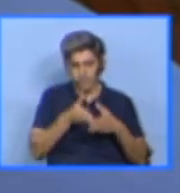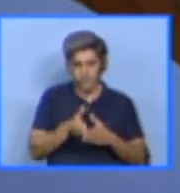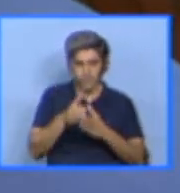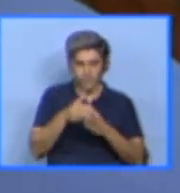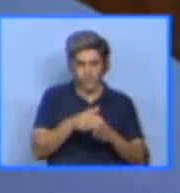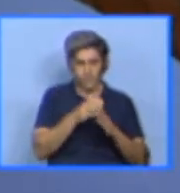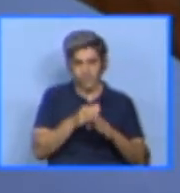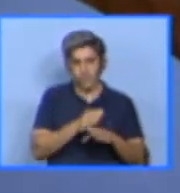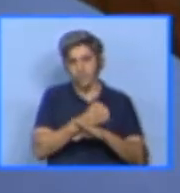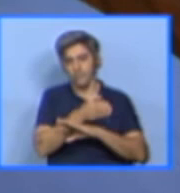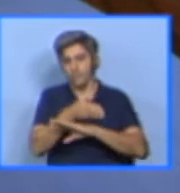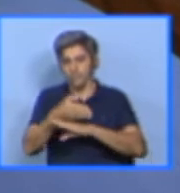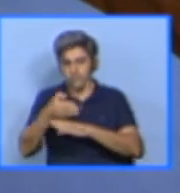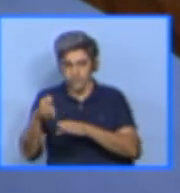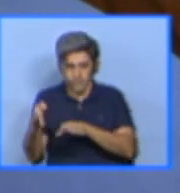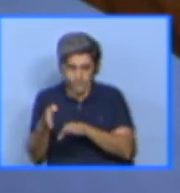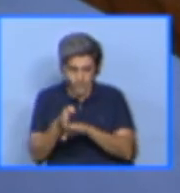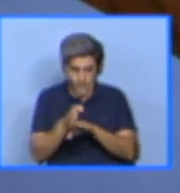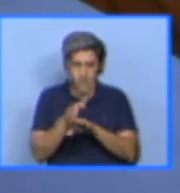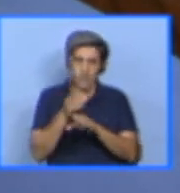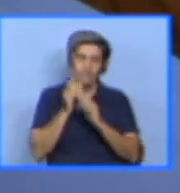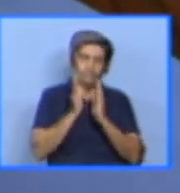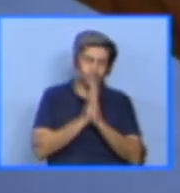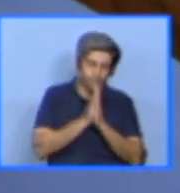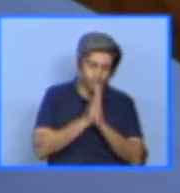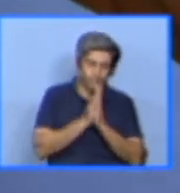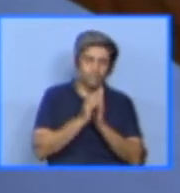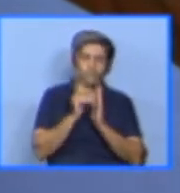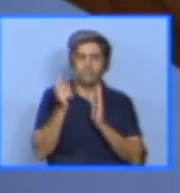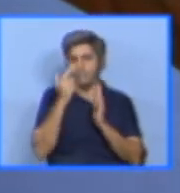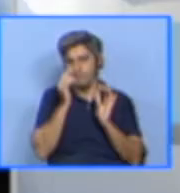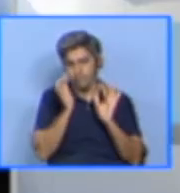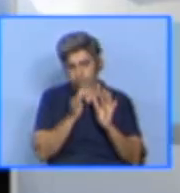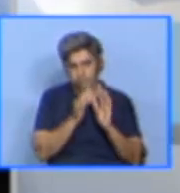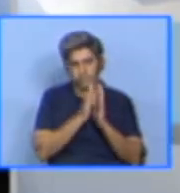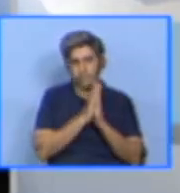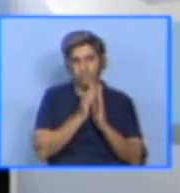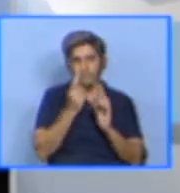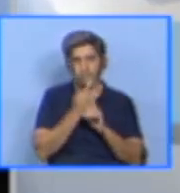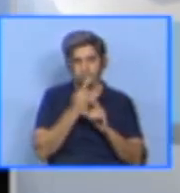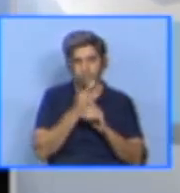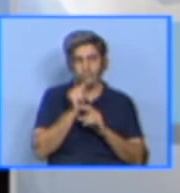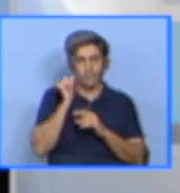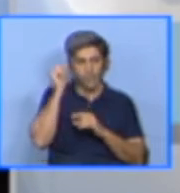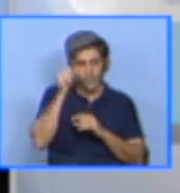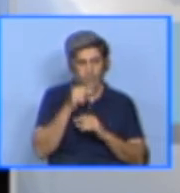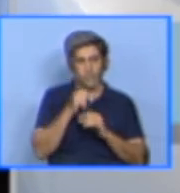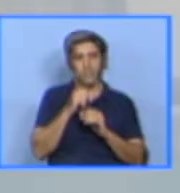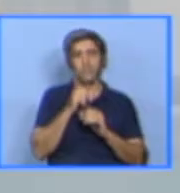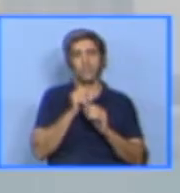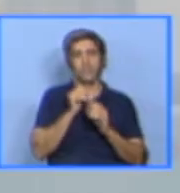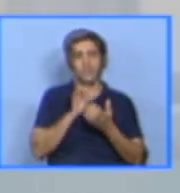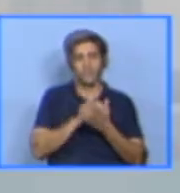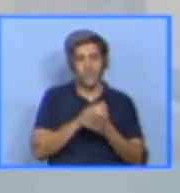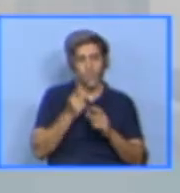parando, vai celebrando a missa, os sacramentos, portanto, desde o batismo, casamentos, portanto,